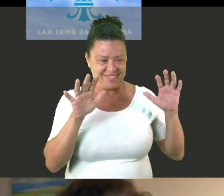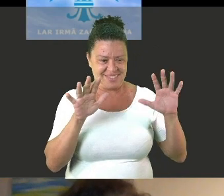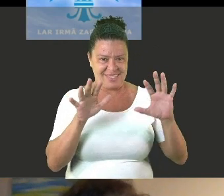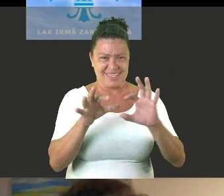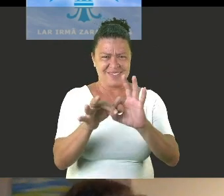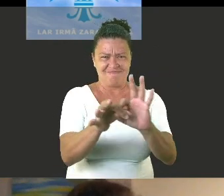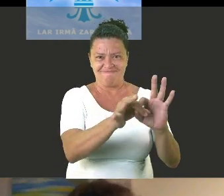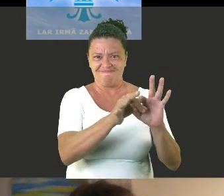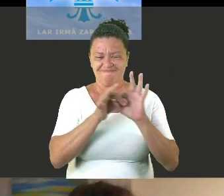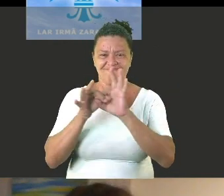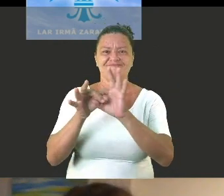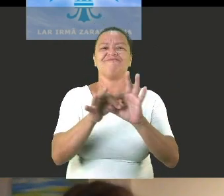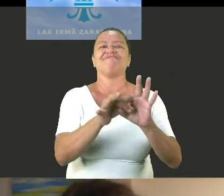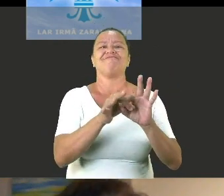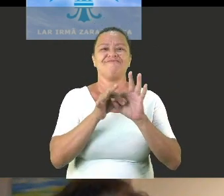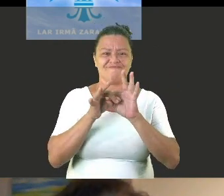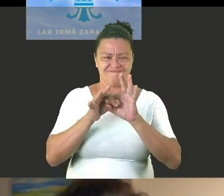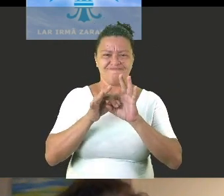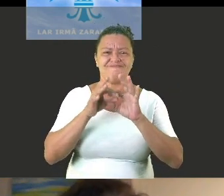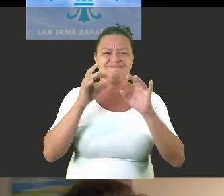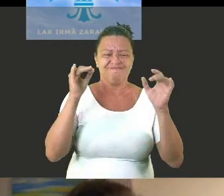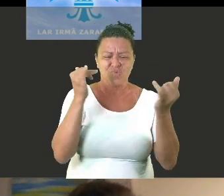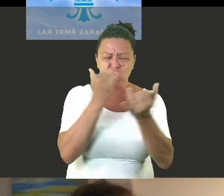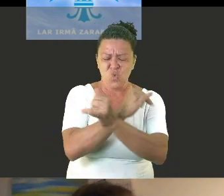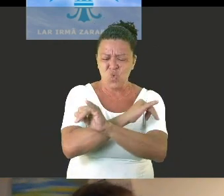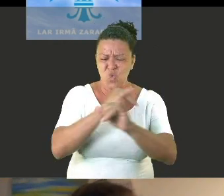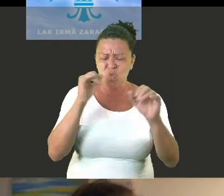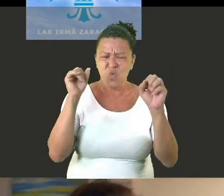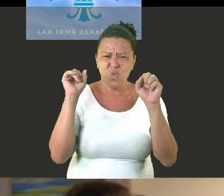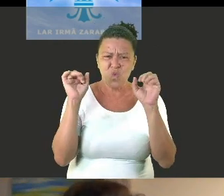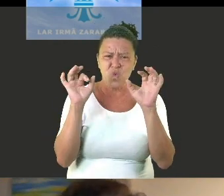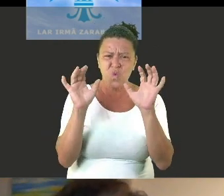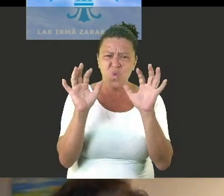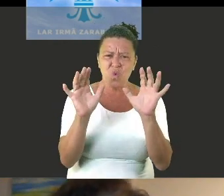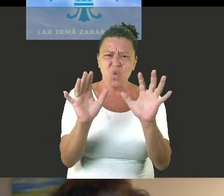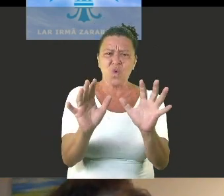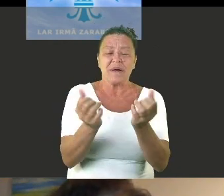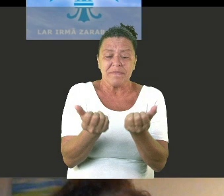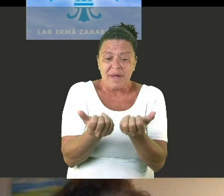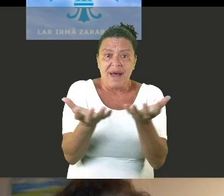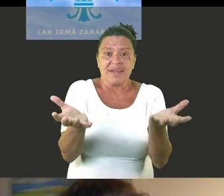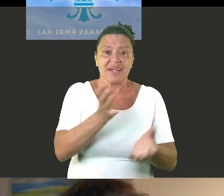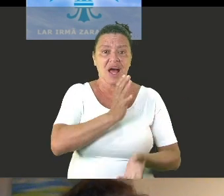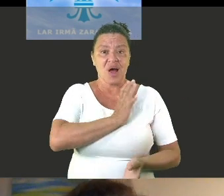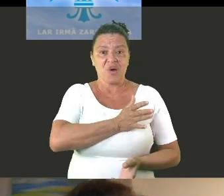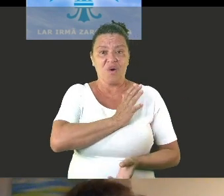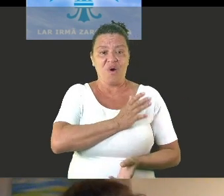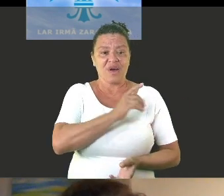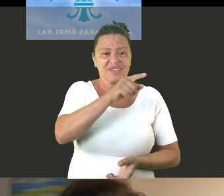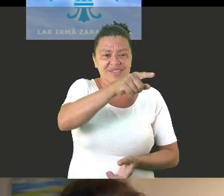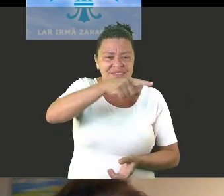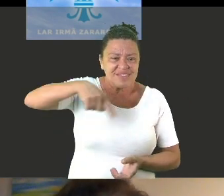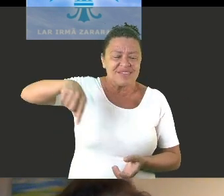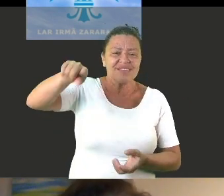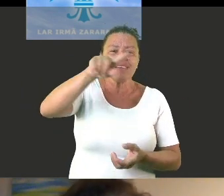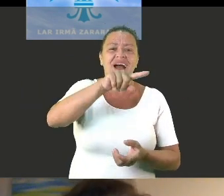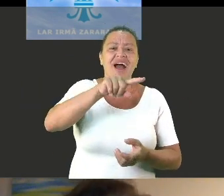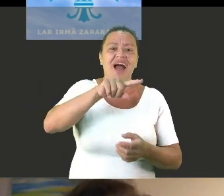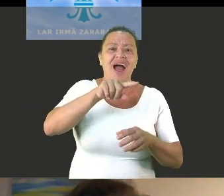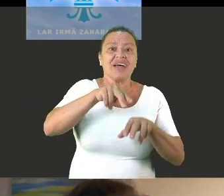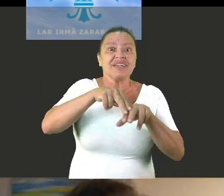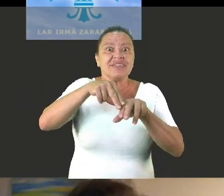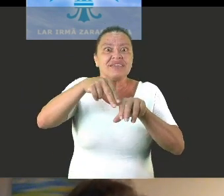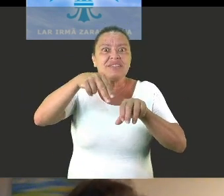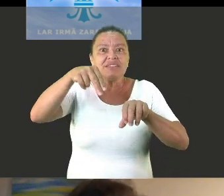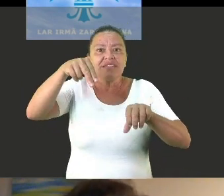mais material, fluido material, para poder levar aos corações daqueles que estão